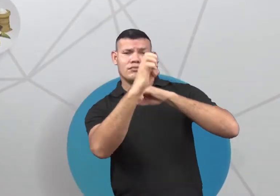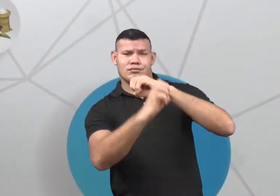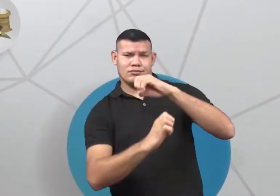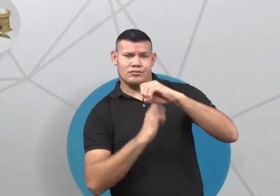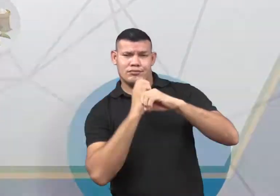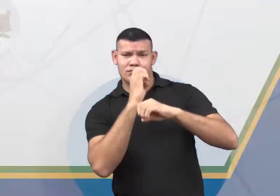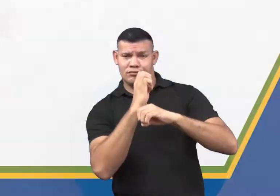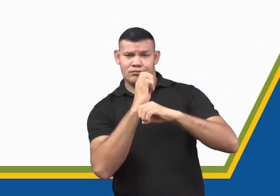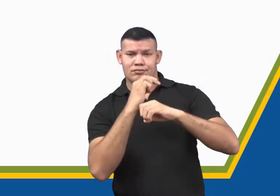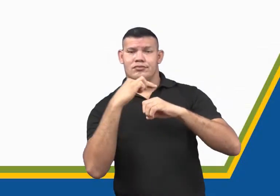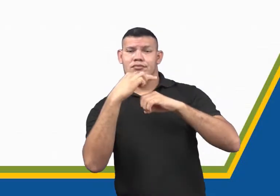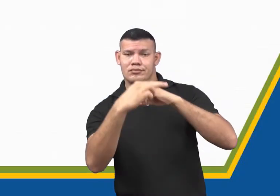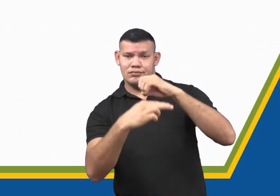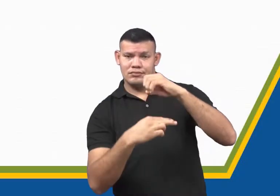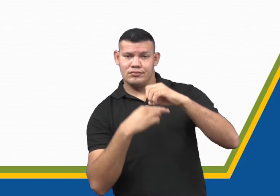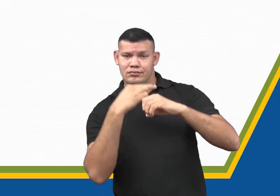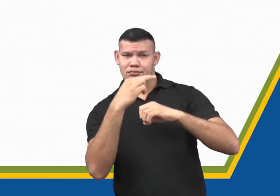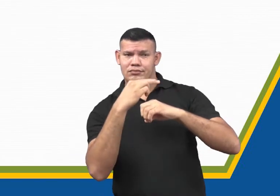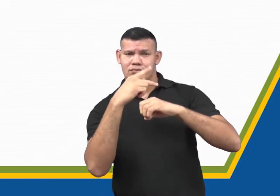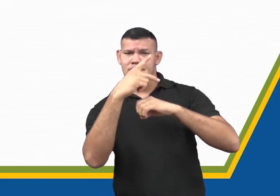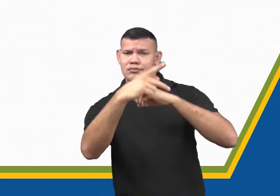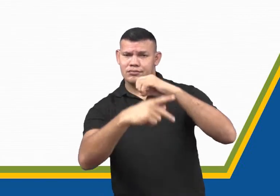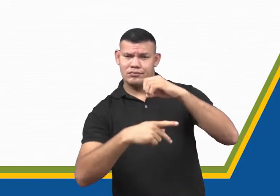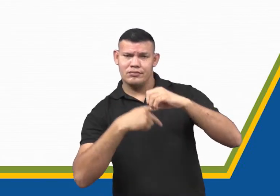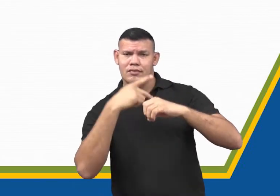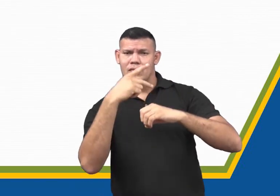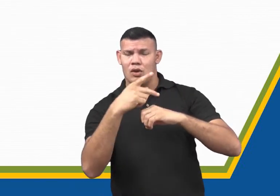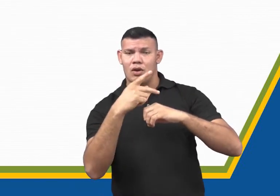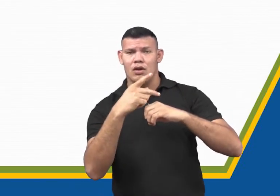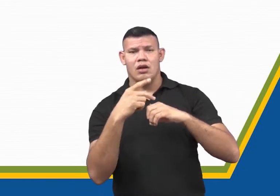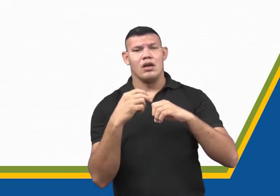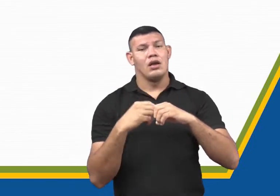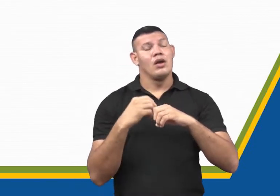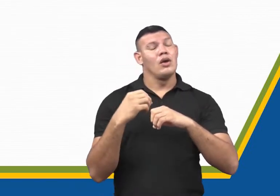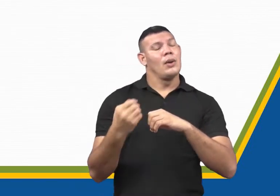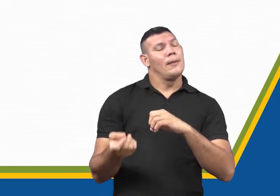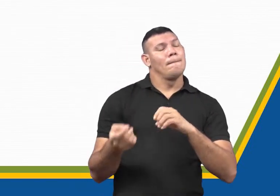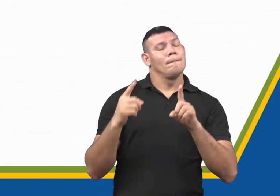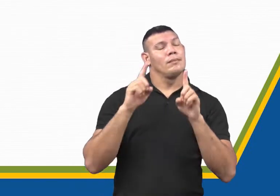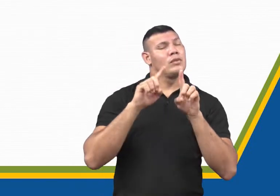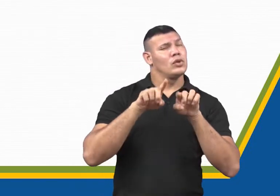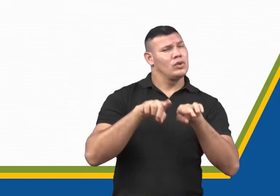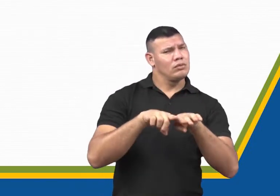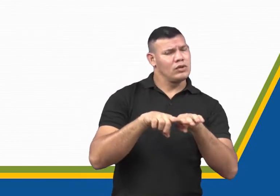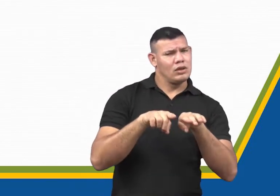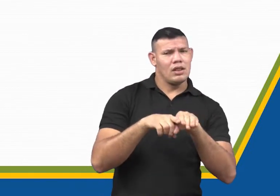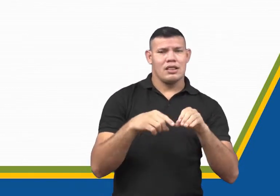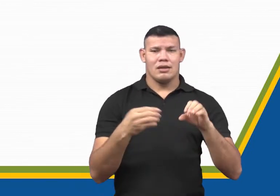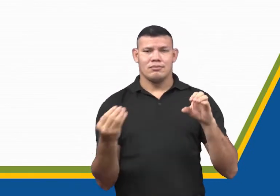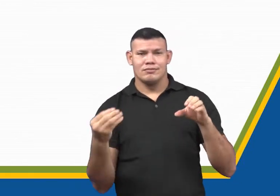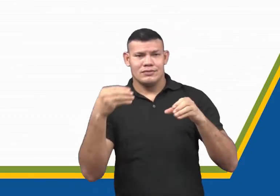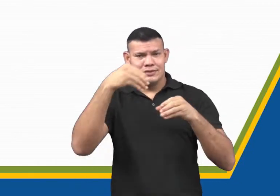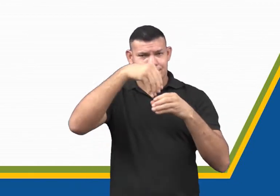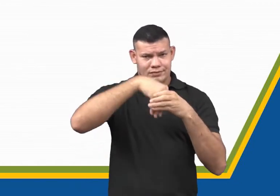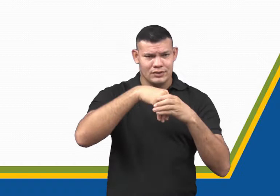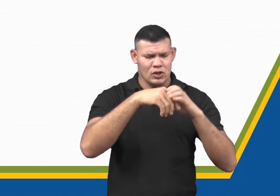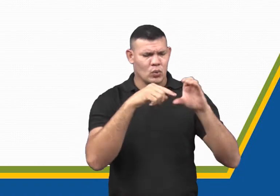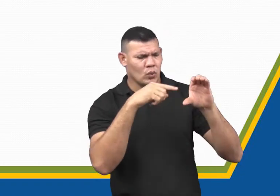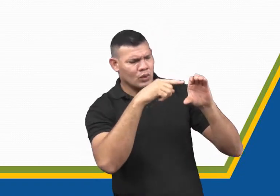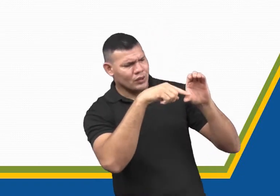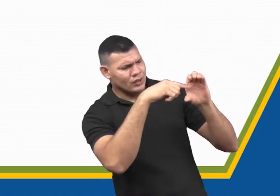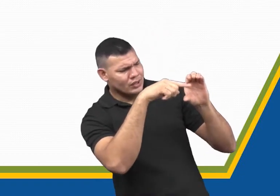Os prótons e os nêutrons, eles ficam situados no núcleo do átomo e os prótons eles têm uma carga